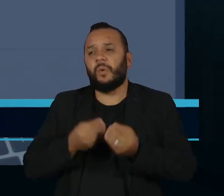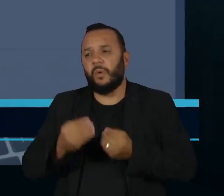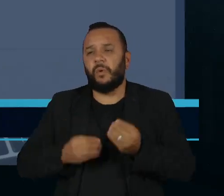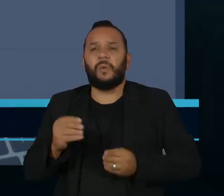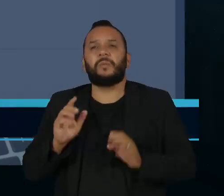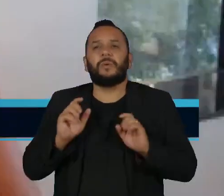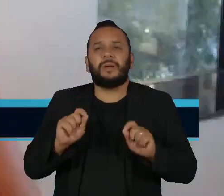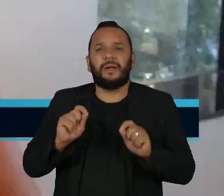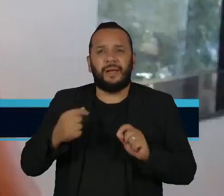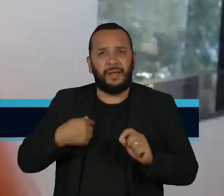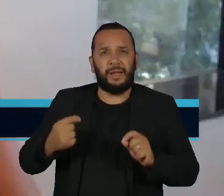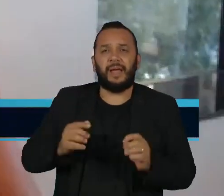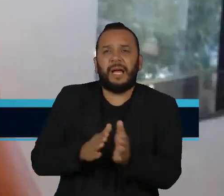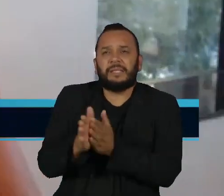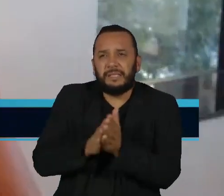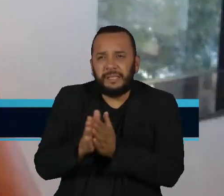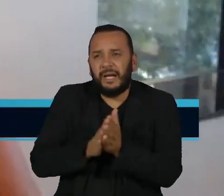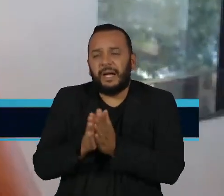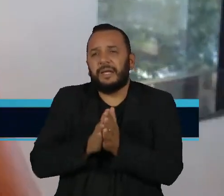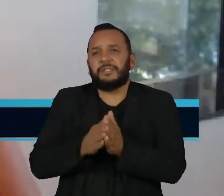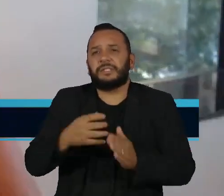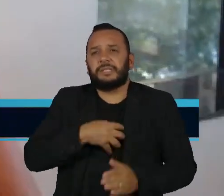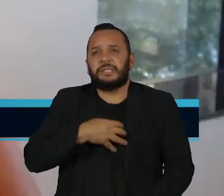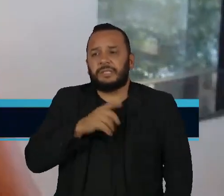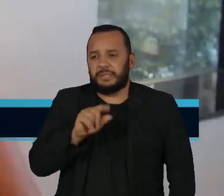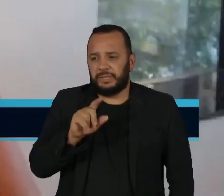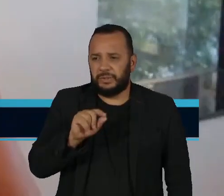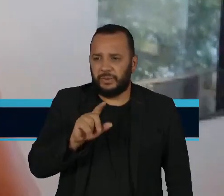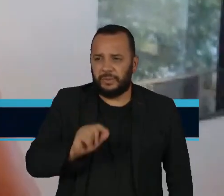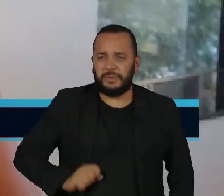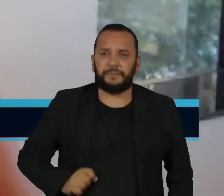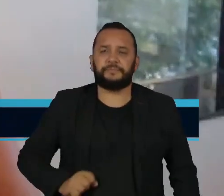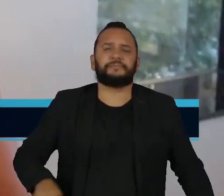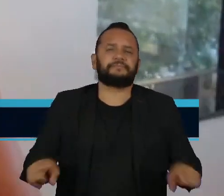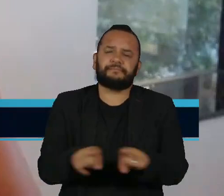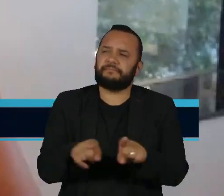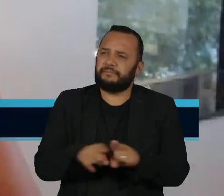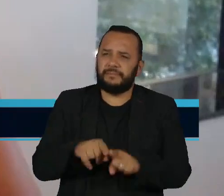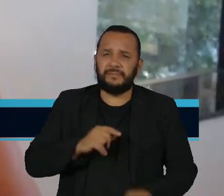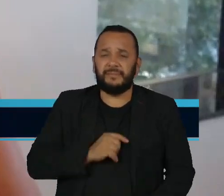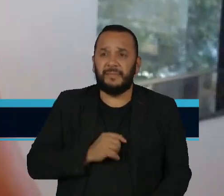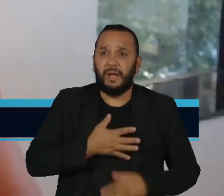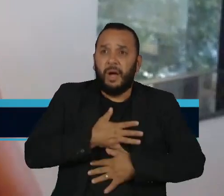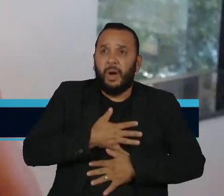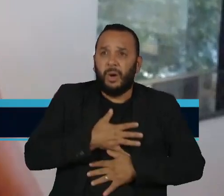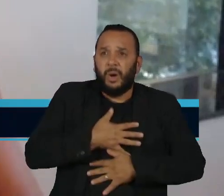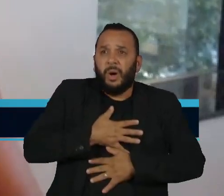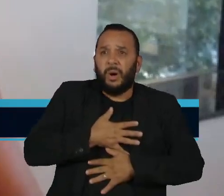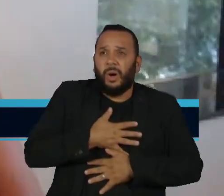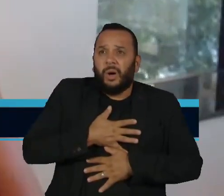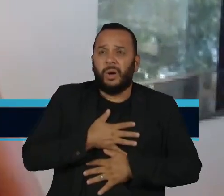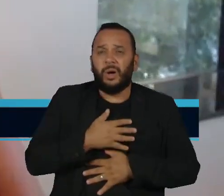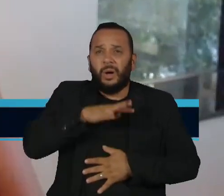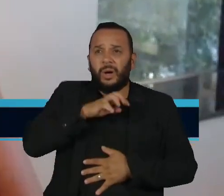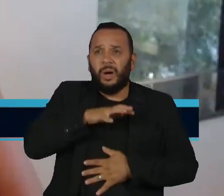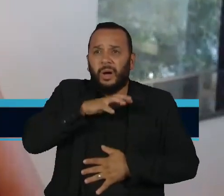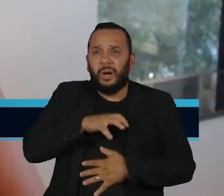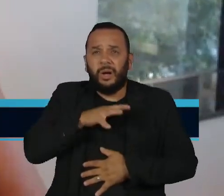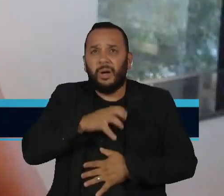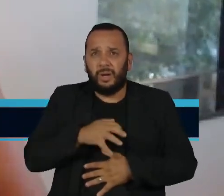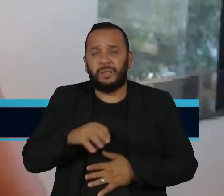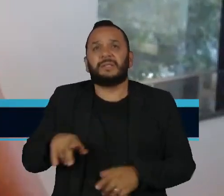ser físicos. Falta de ar, sudorese nas mãos. Algumas pessoas até somatizam a ansiedade no